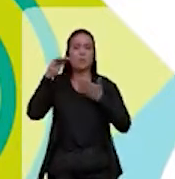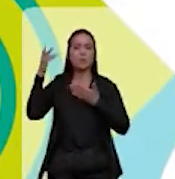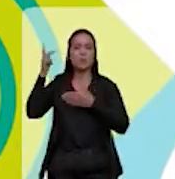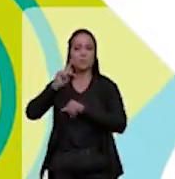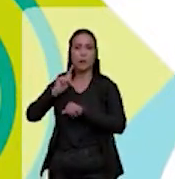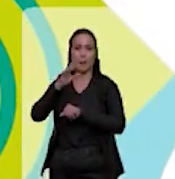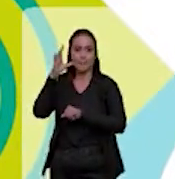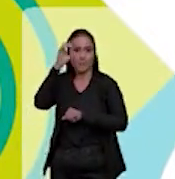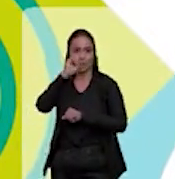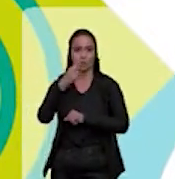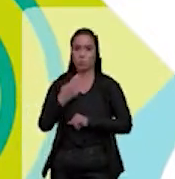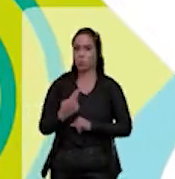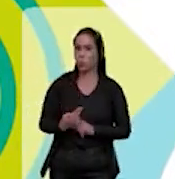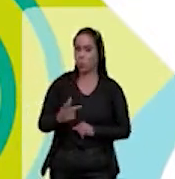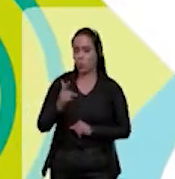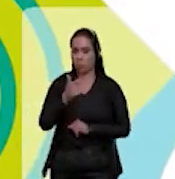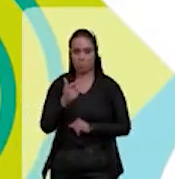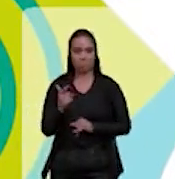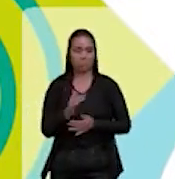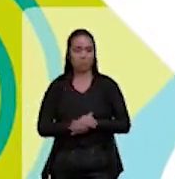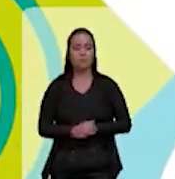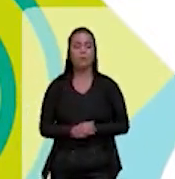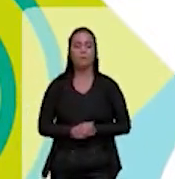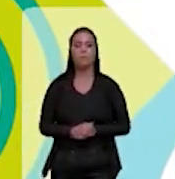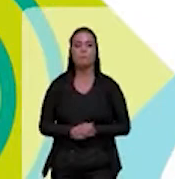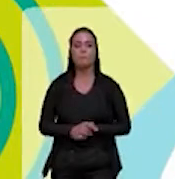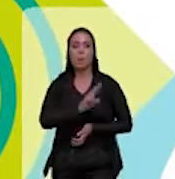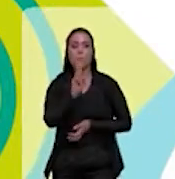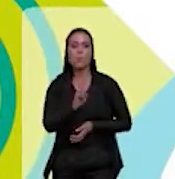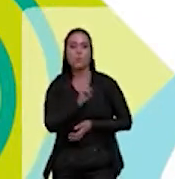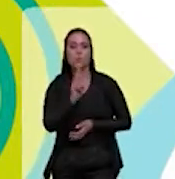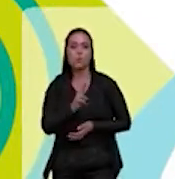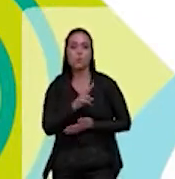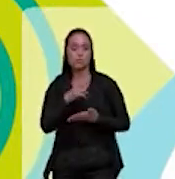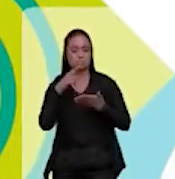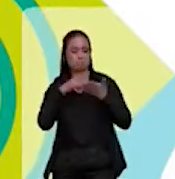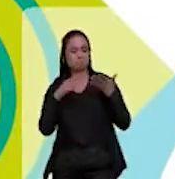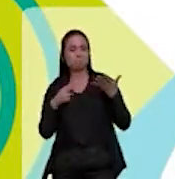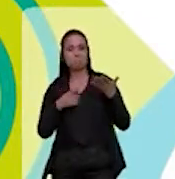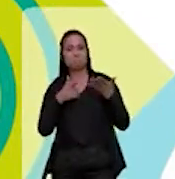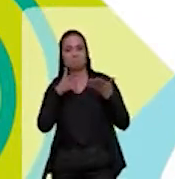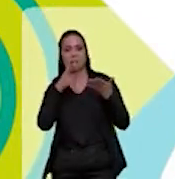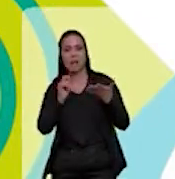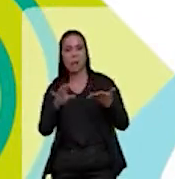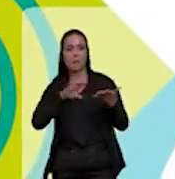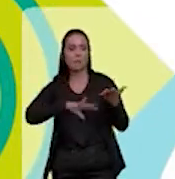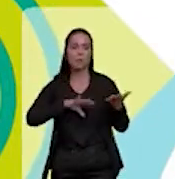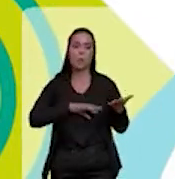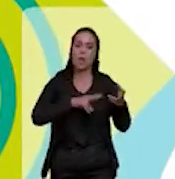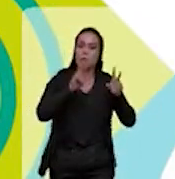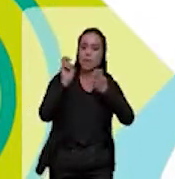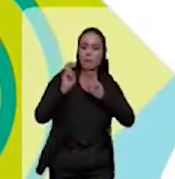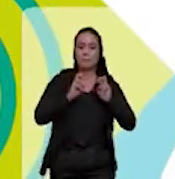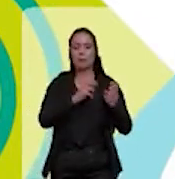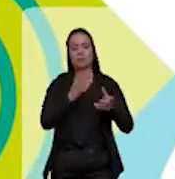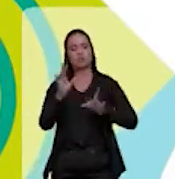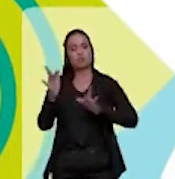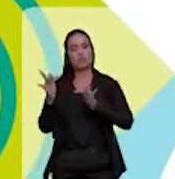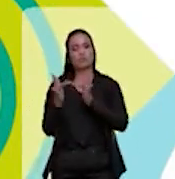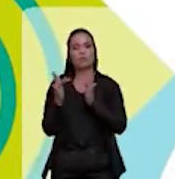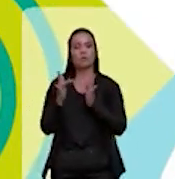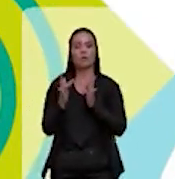aprendiz ou não do idioma falado no Brasil seja pelo uso estético da língua portuguesa seja pela temática vinculada